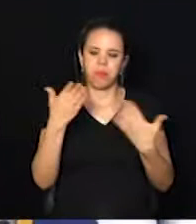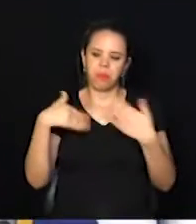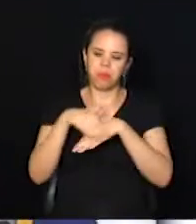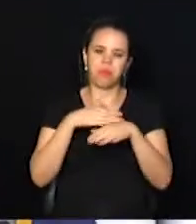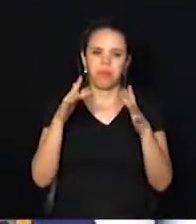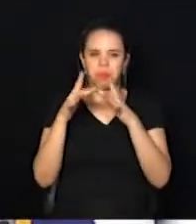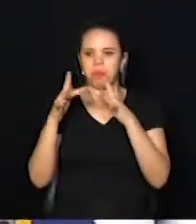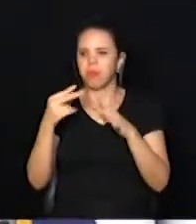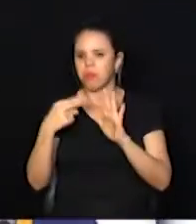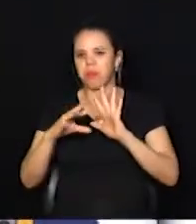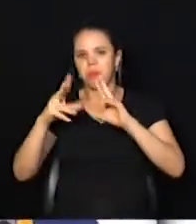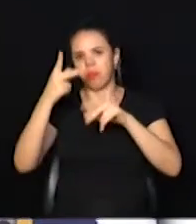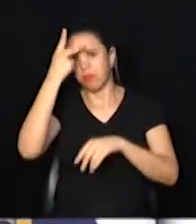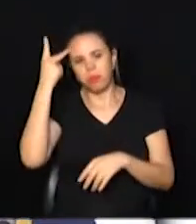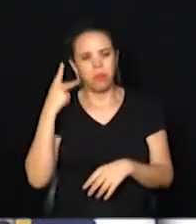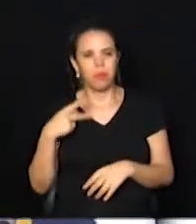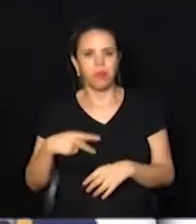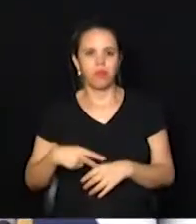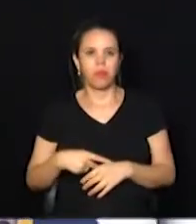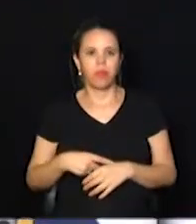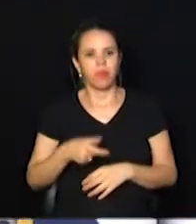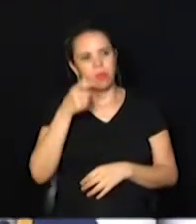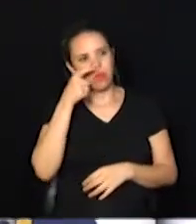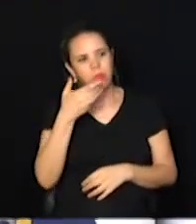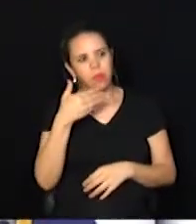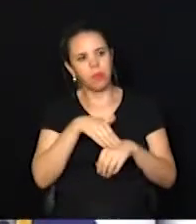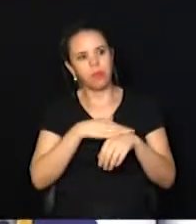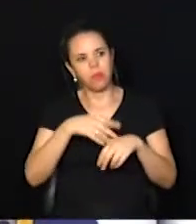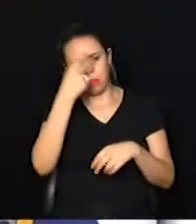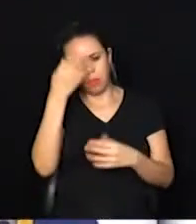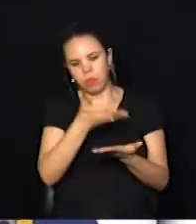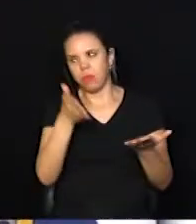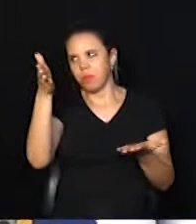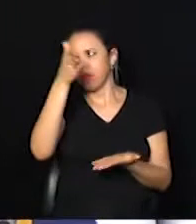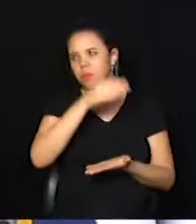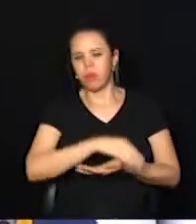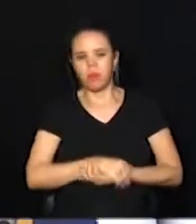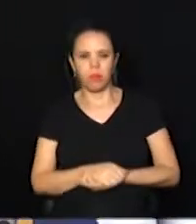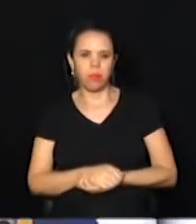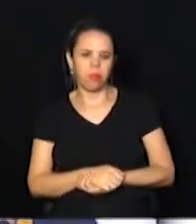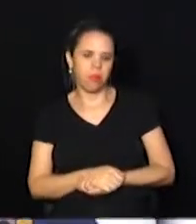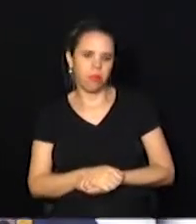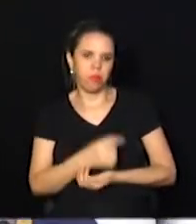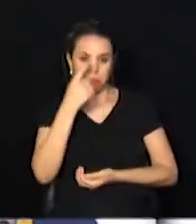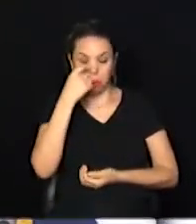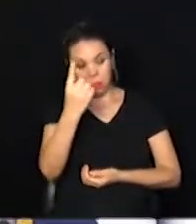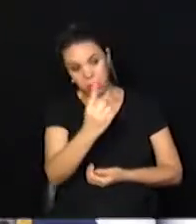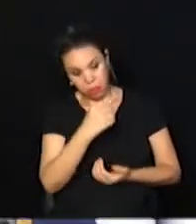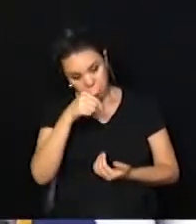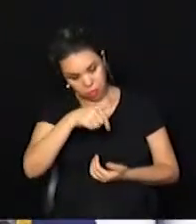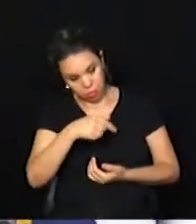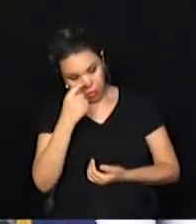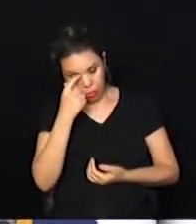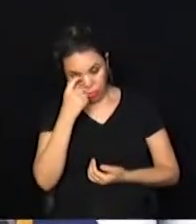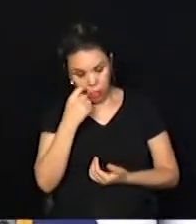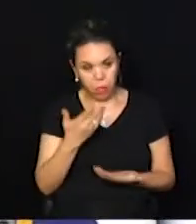o nome de todo mundo. Terminava a campanha, ele voltava lá tomar café com as pessoas. Tomar café, vem aqui, quem está votando?